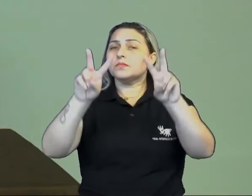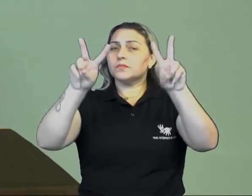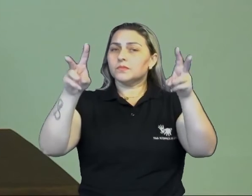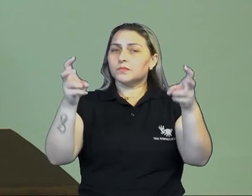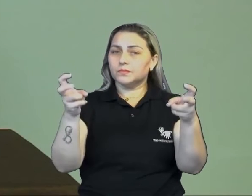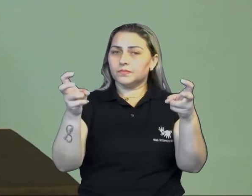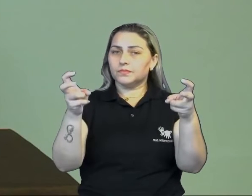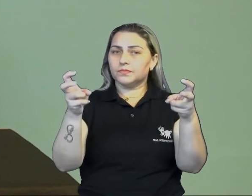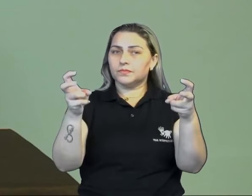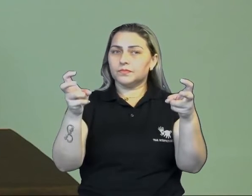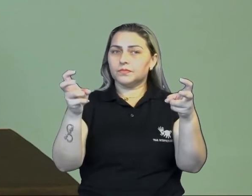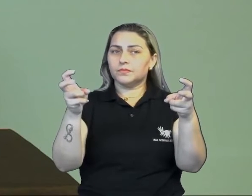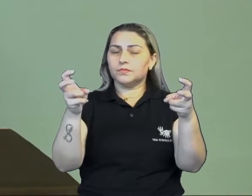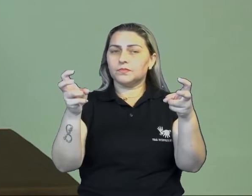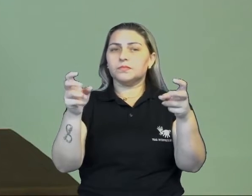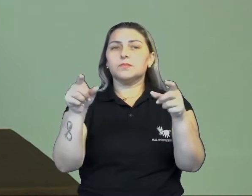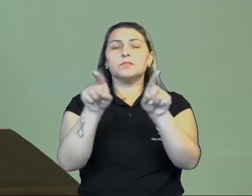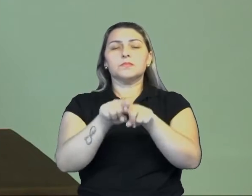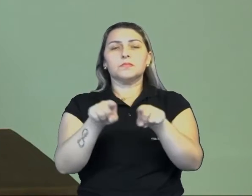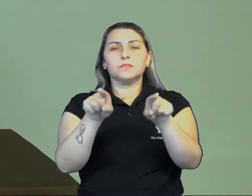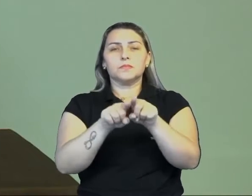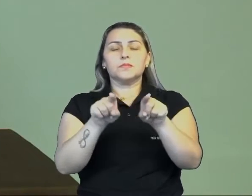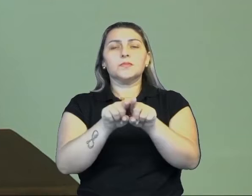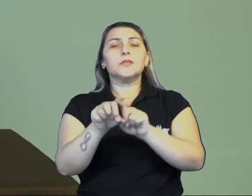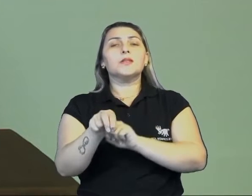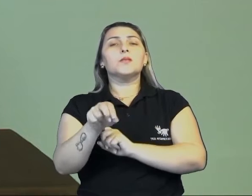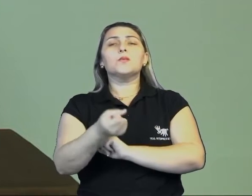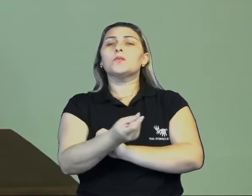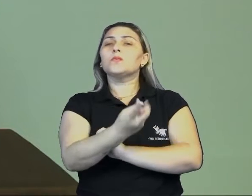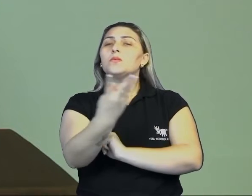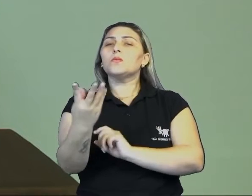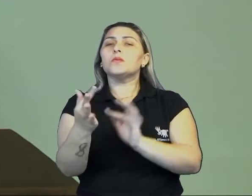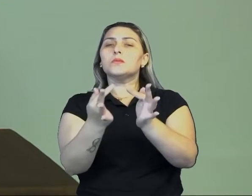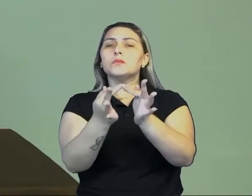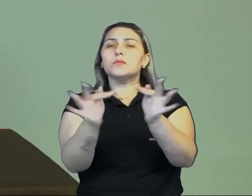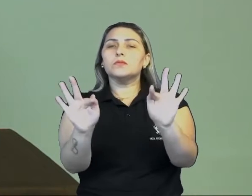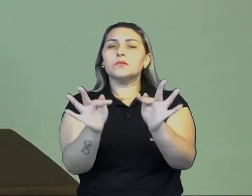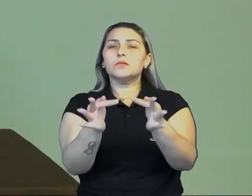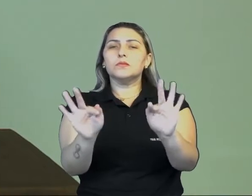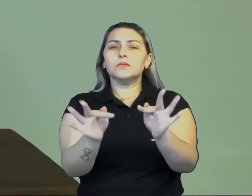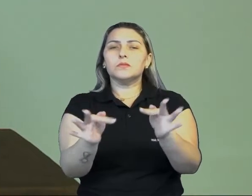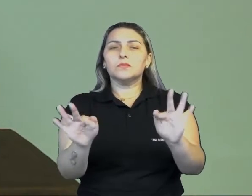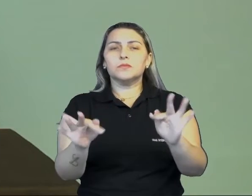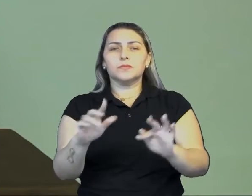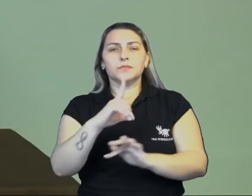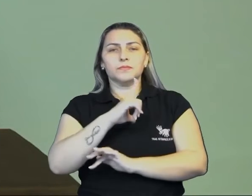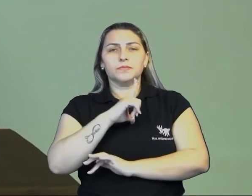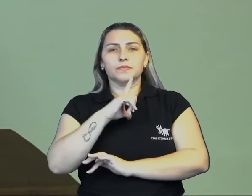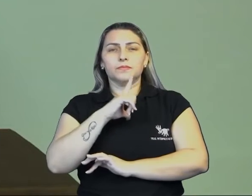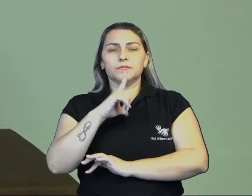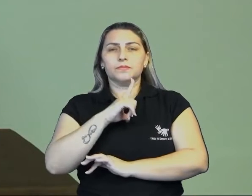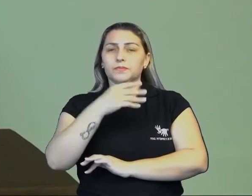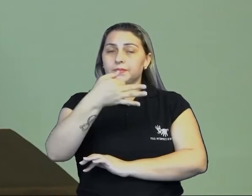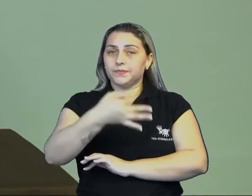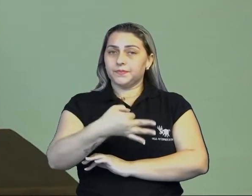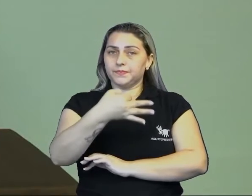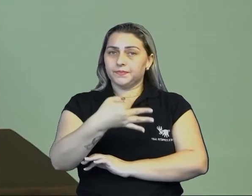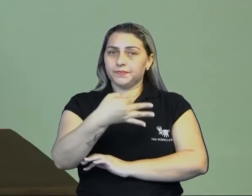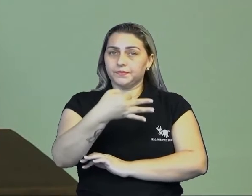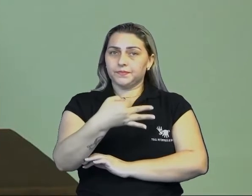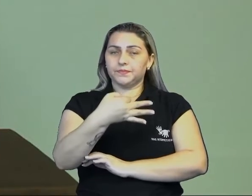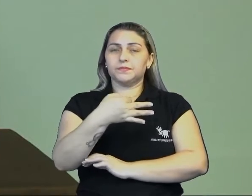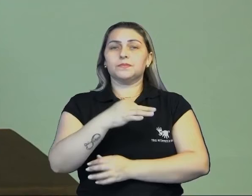título e quantas frases, né, nós temos. Certinho?